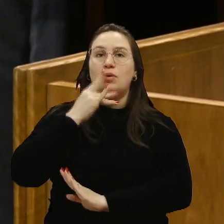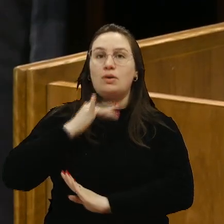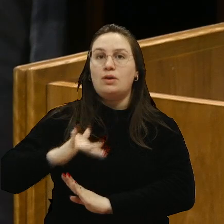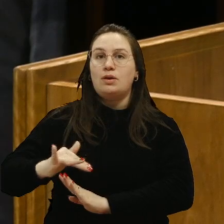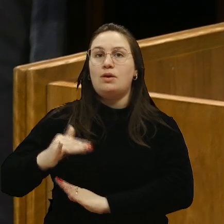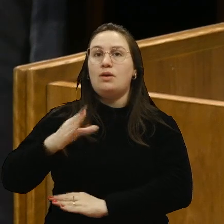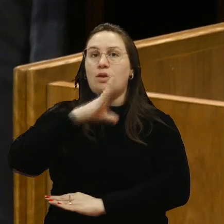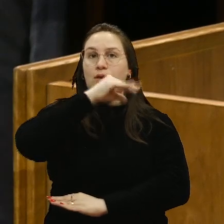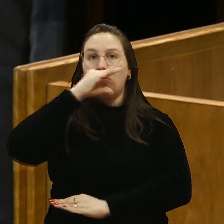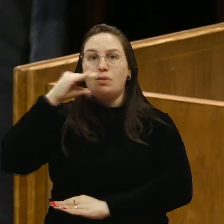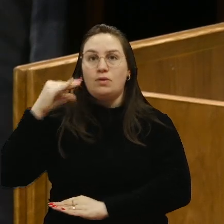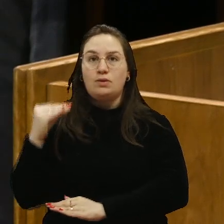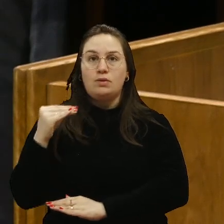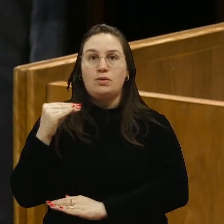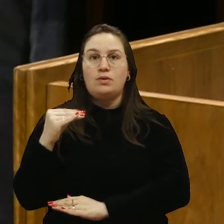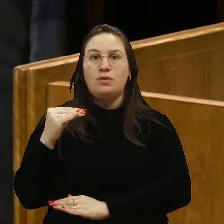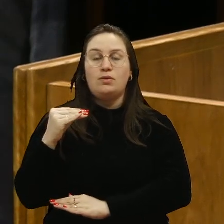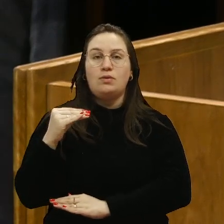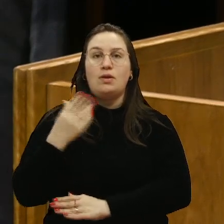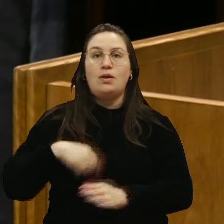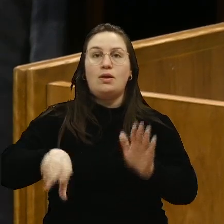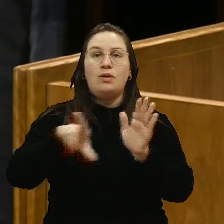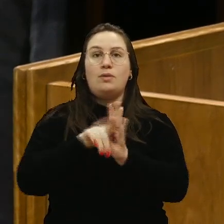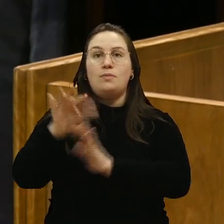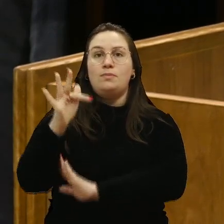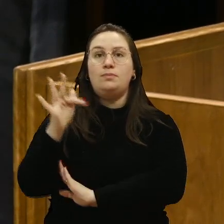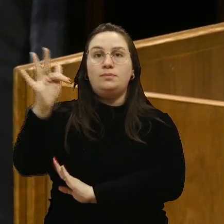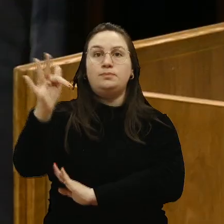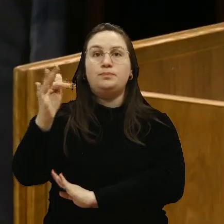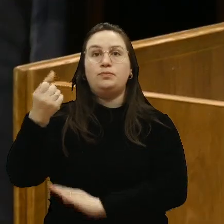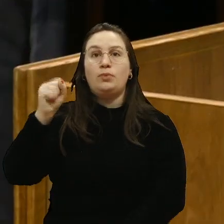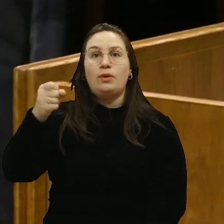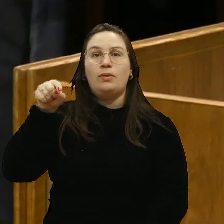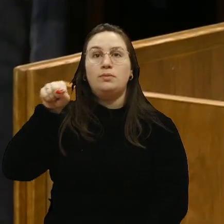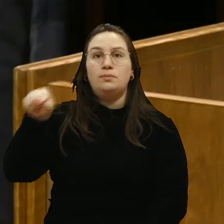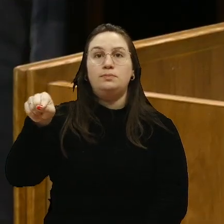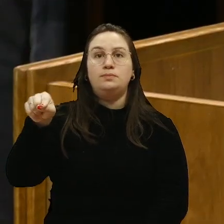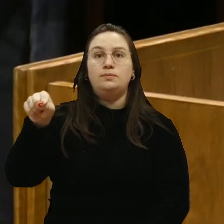do Adolescente, Lei Federal de número